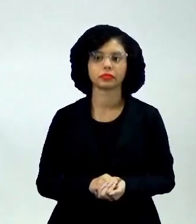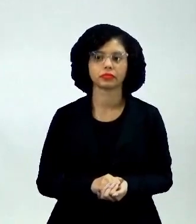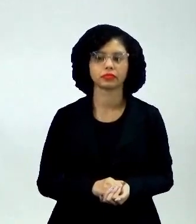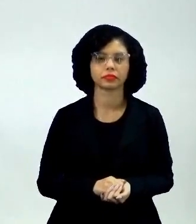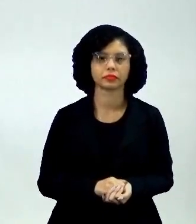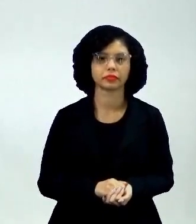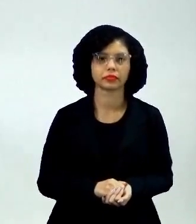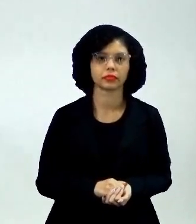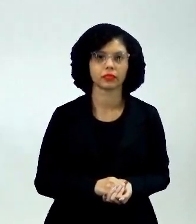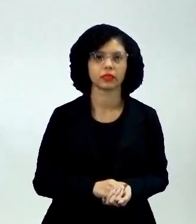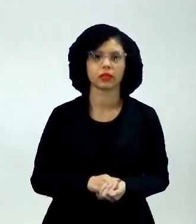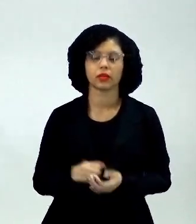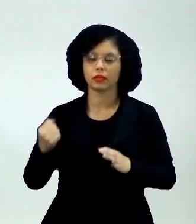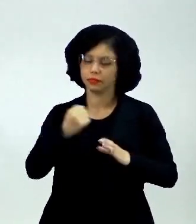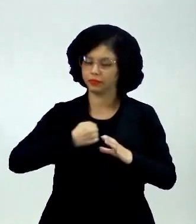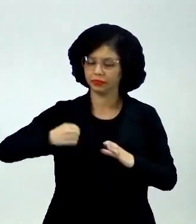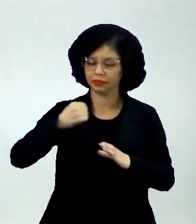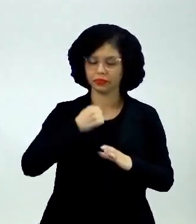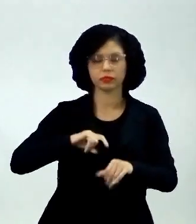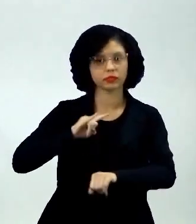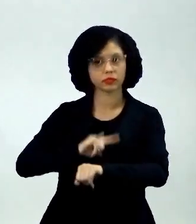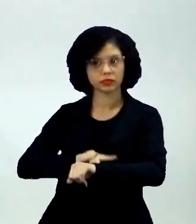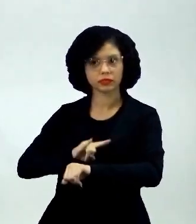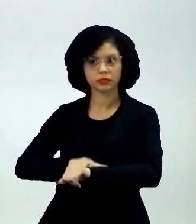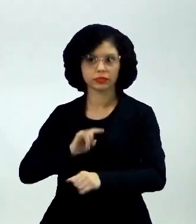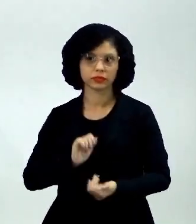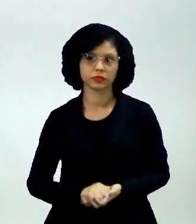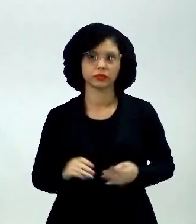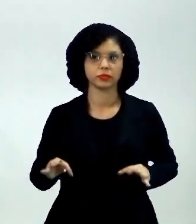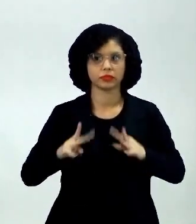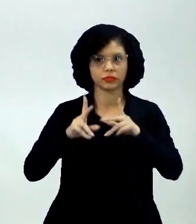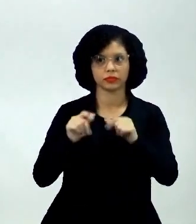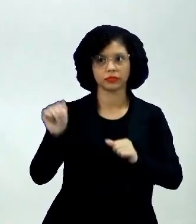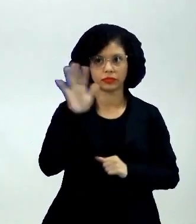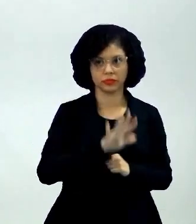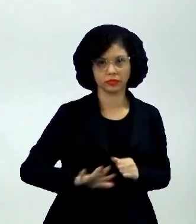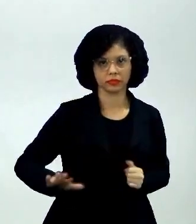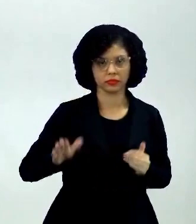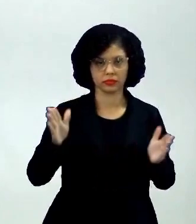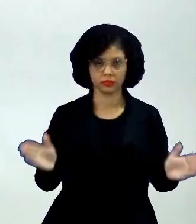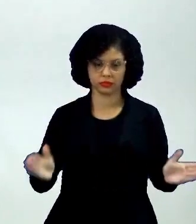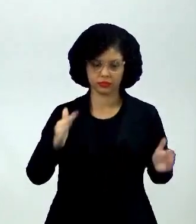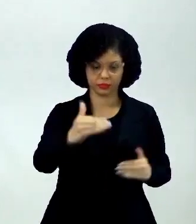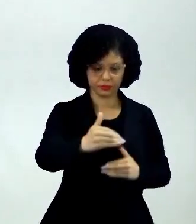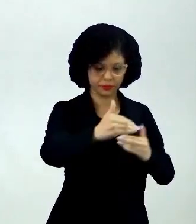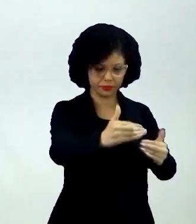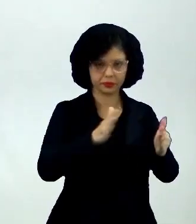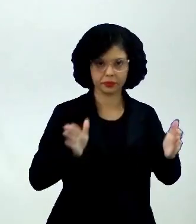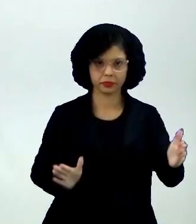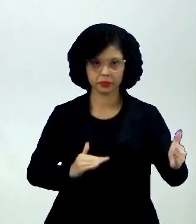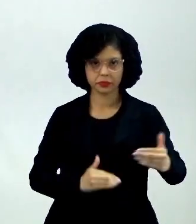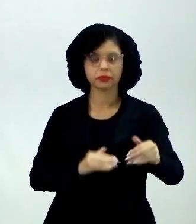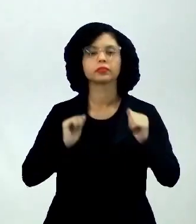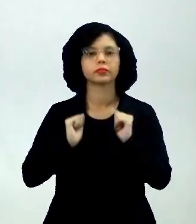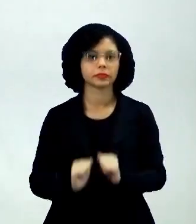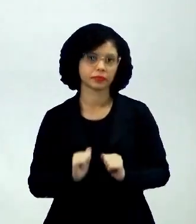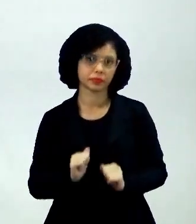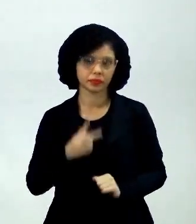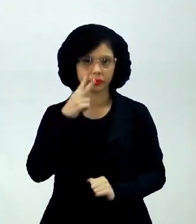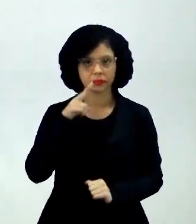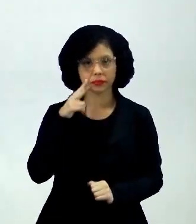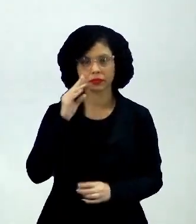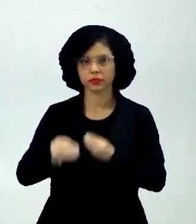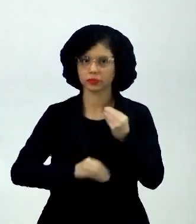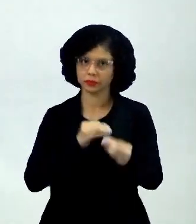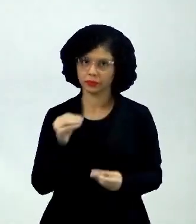aí na cozinha, no banheiro, em todos os compartimentos da sua casa. Você pode